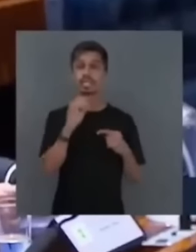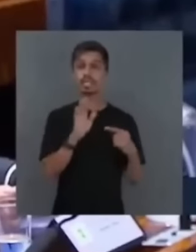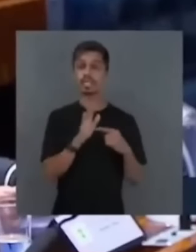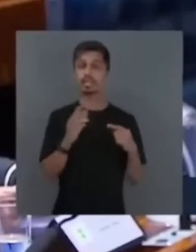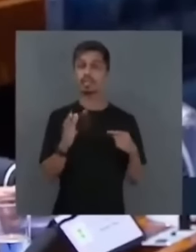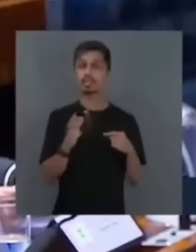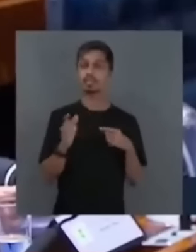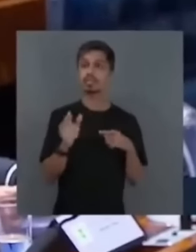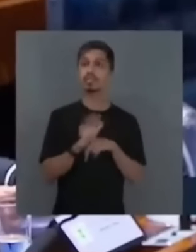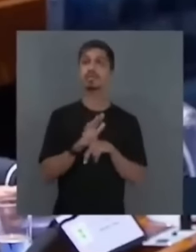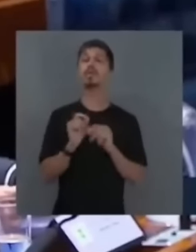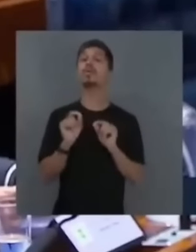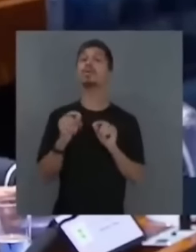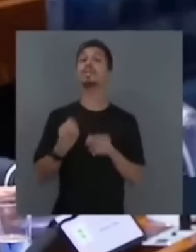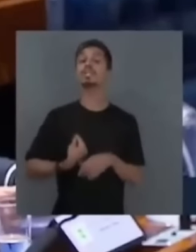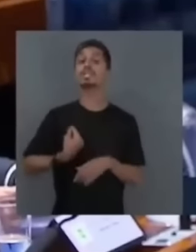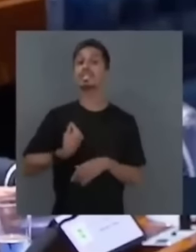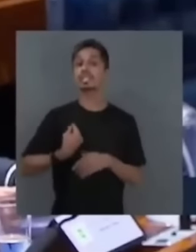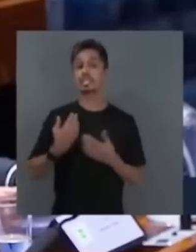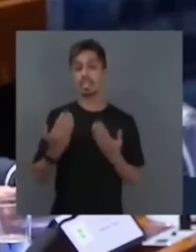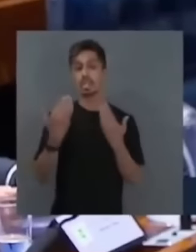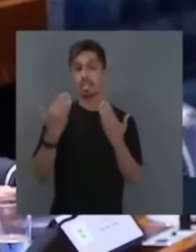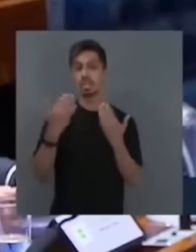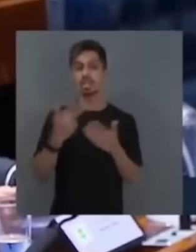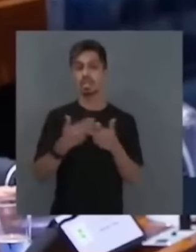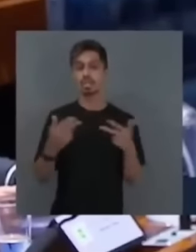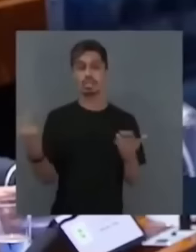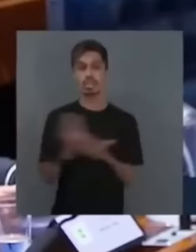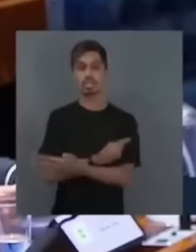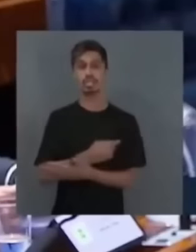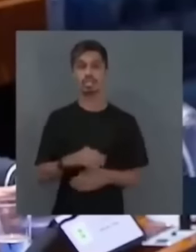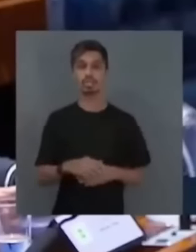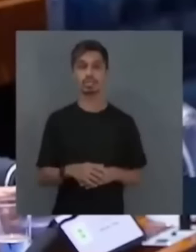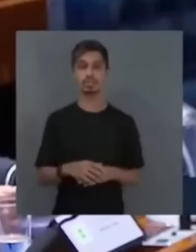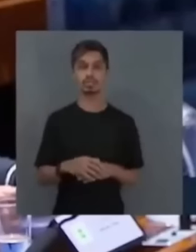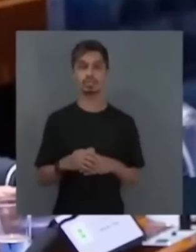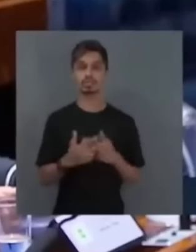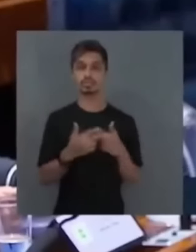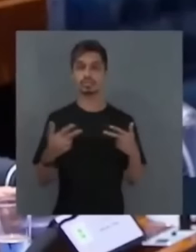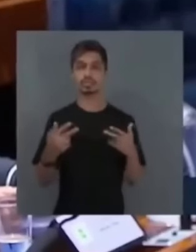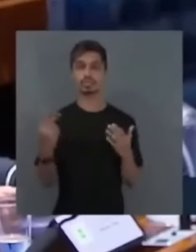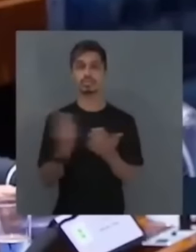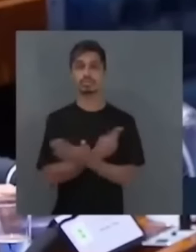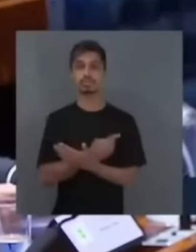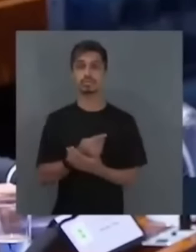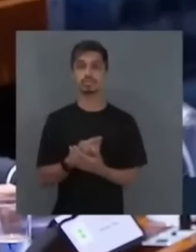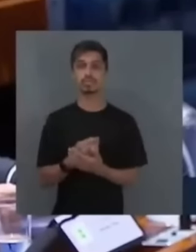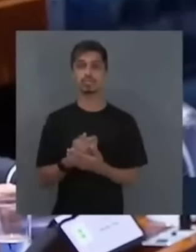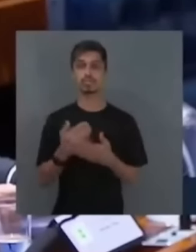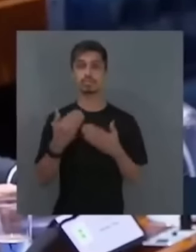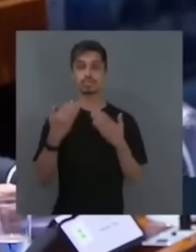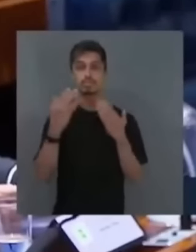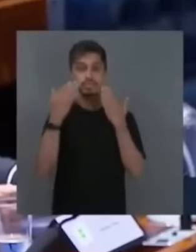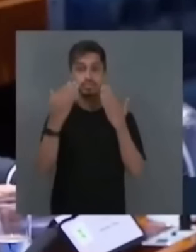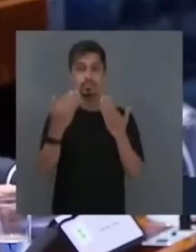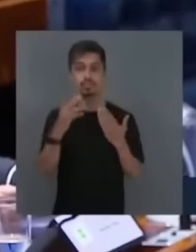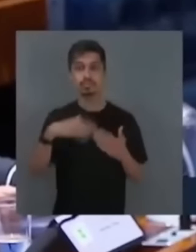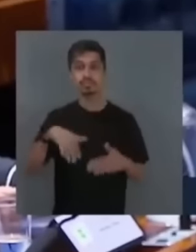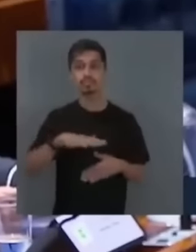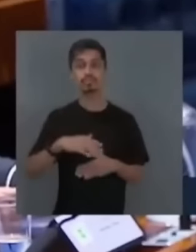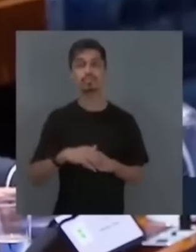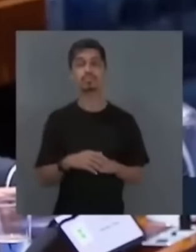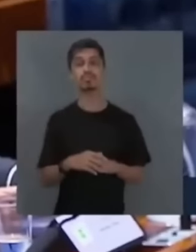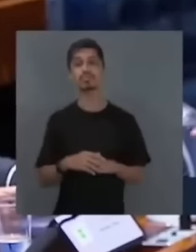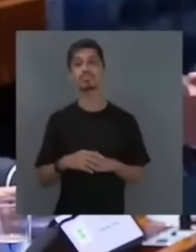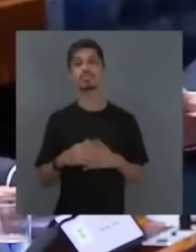estamos vivendo, os acontecimentos do que ocorre diante de nossos olhos,